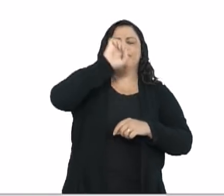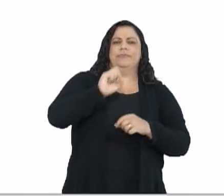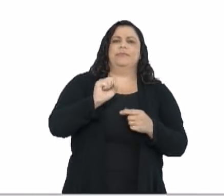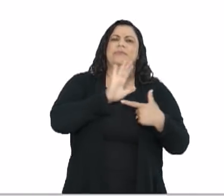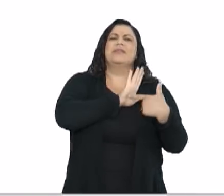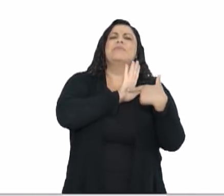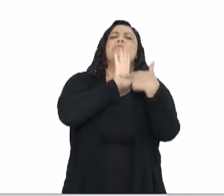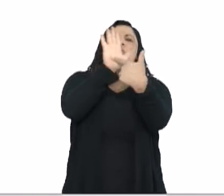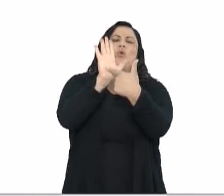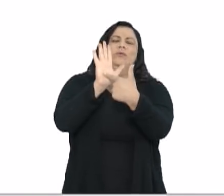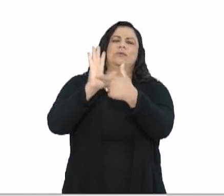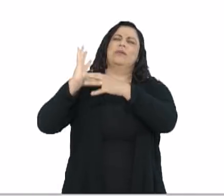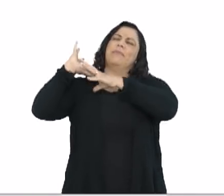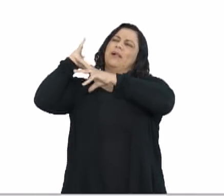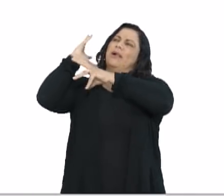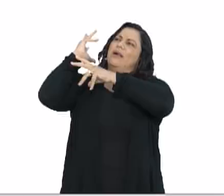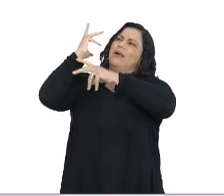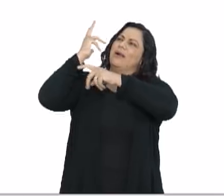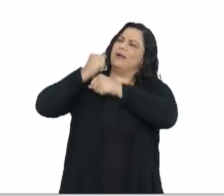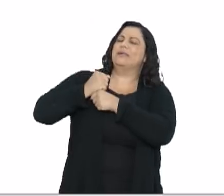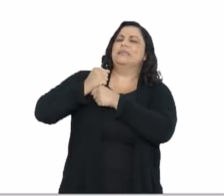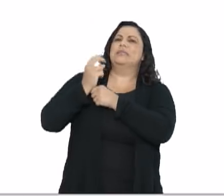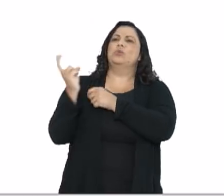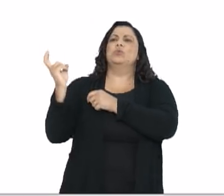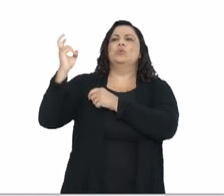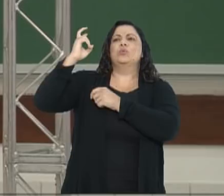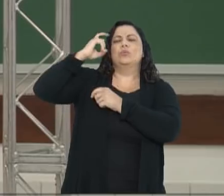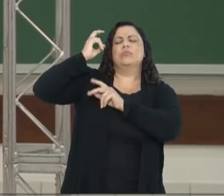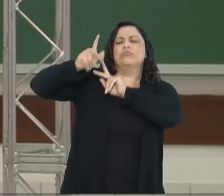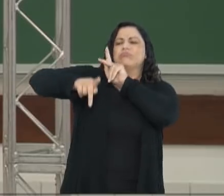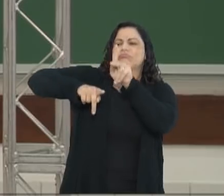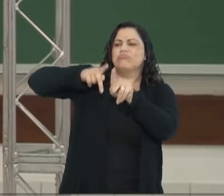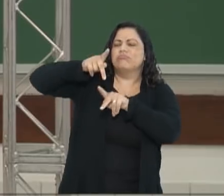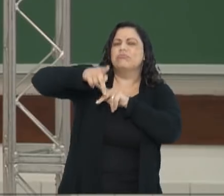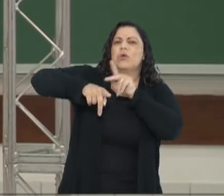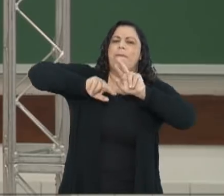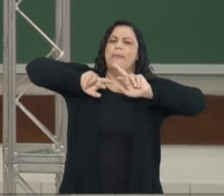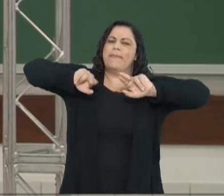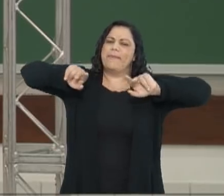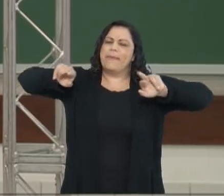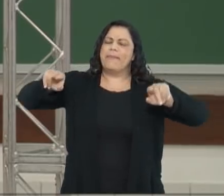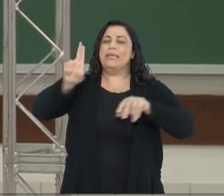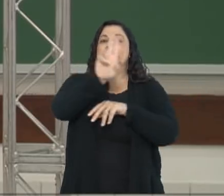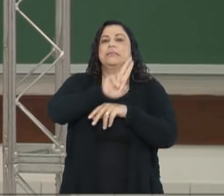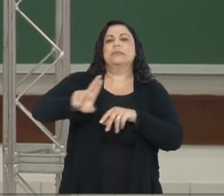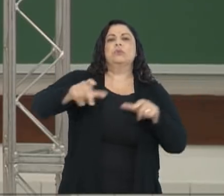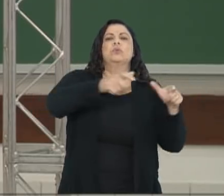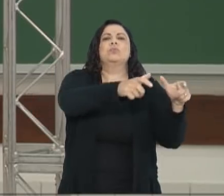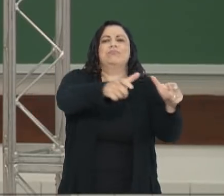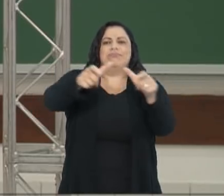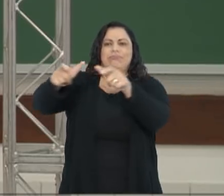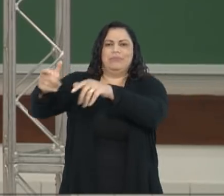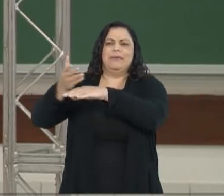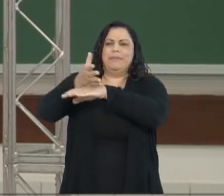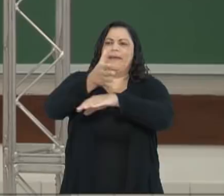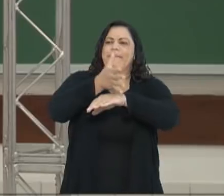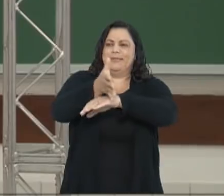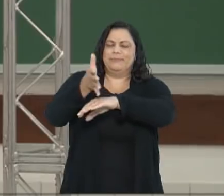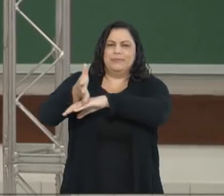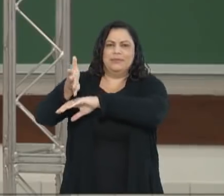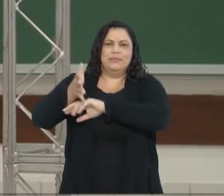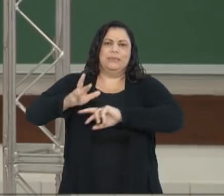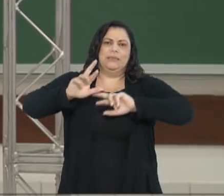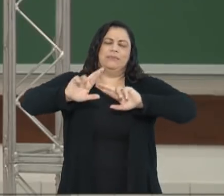histórico cultural de ocupação de povos que usaram esse espaço geográfico em determinado tempo e que